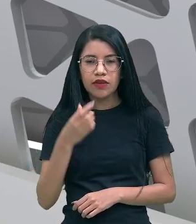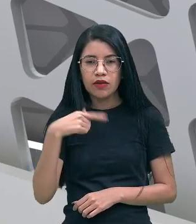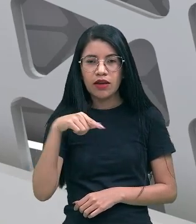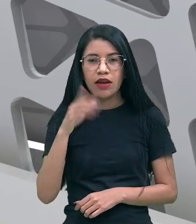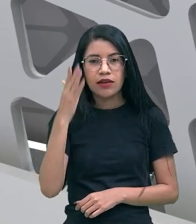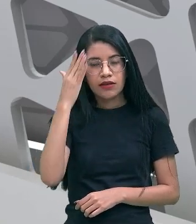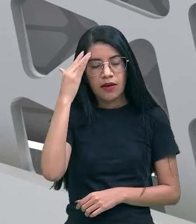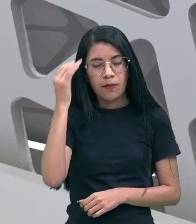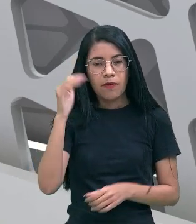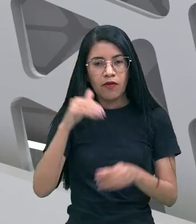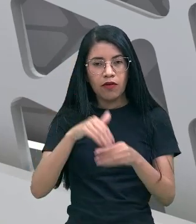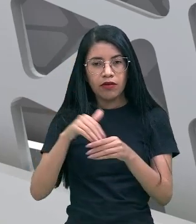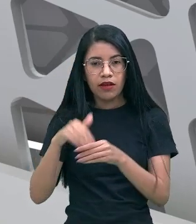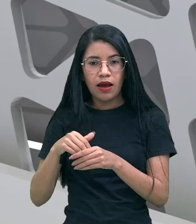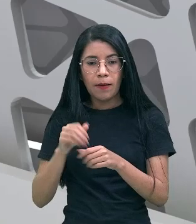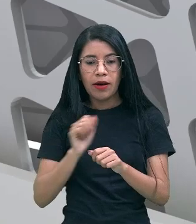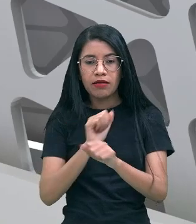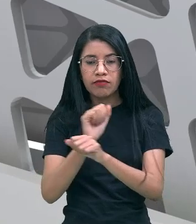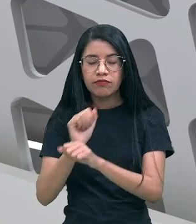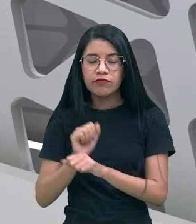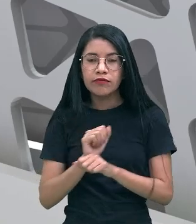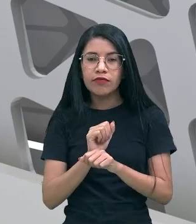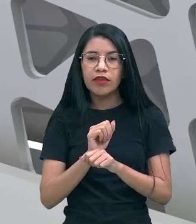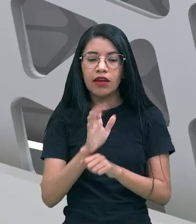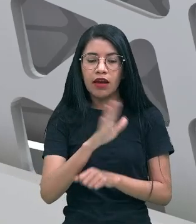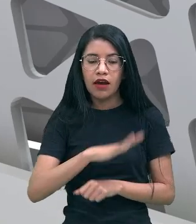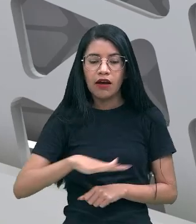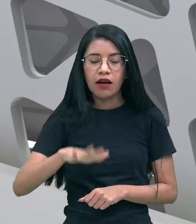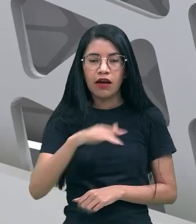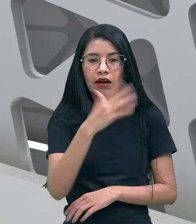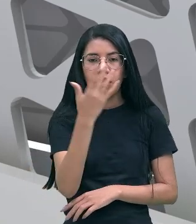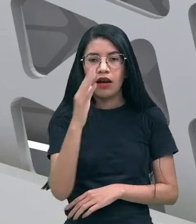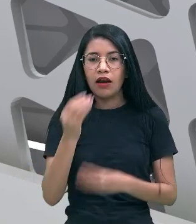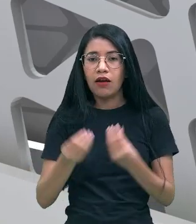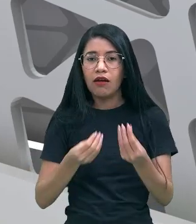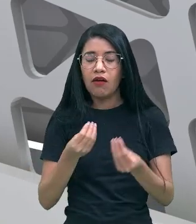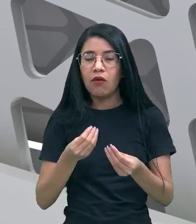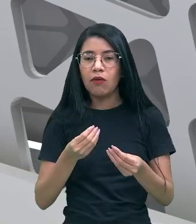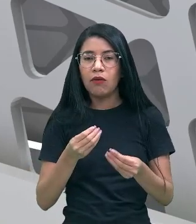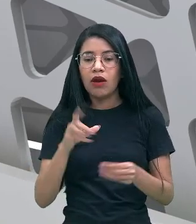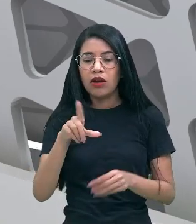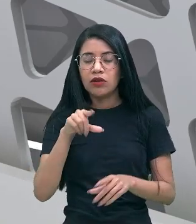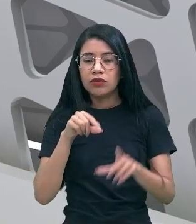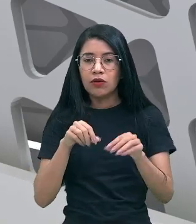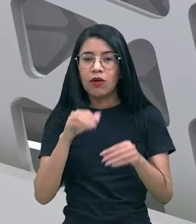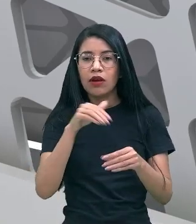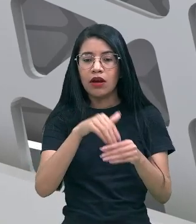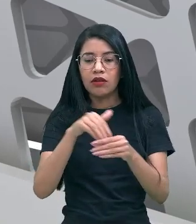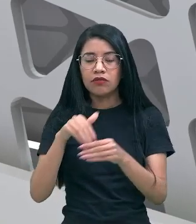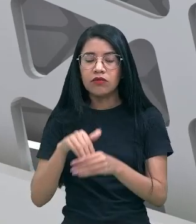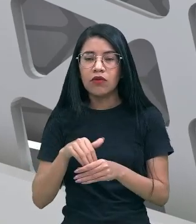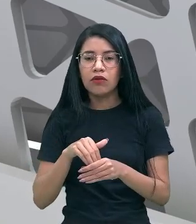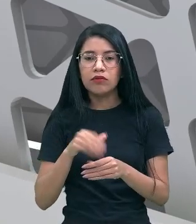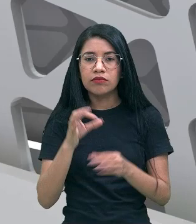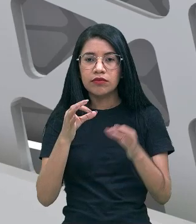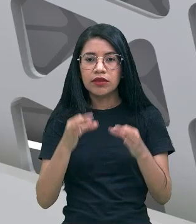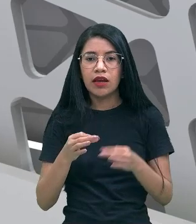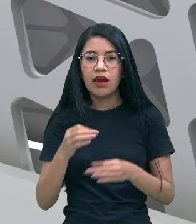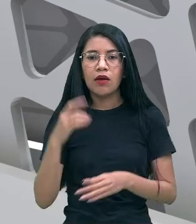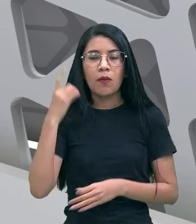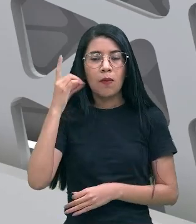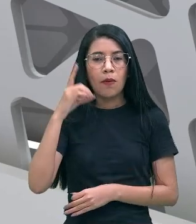você defender o meio ambiente. Como é que defende o meio ambiente? Votando em deputados e